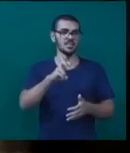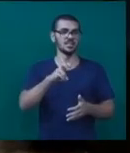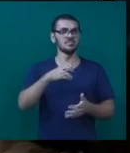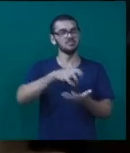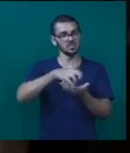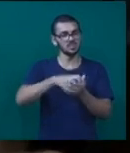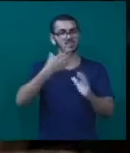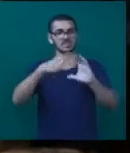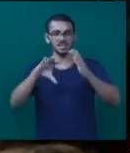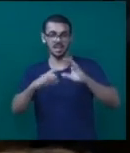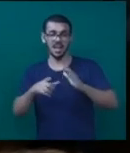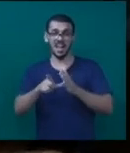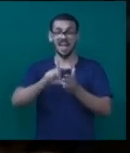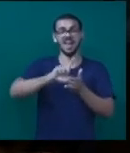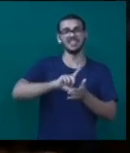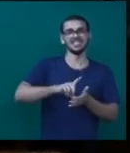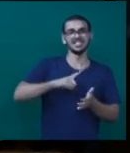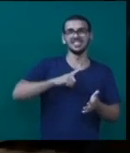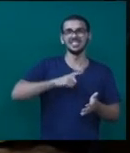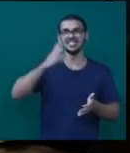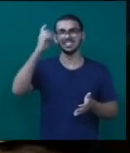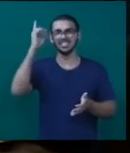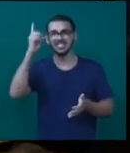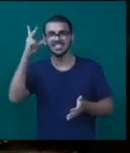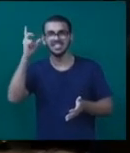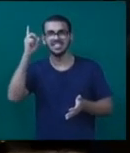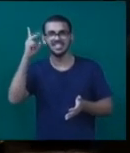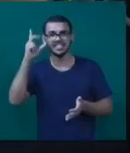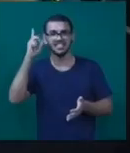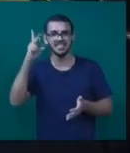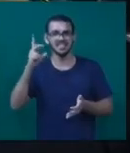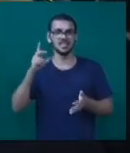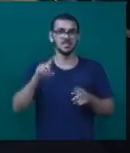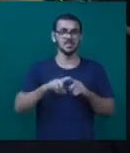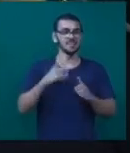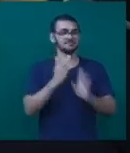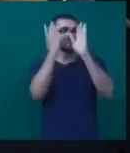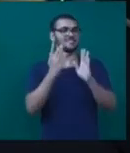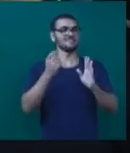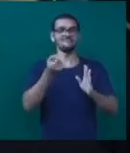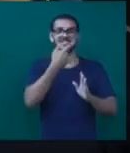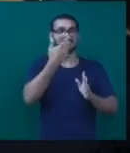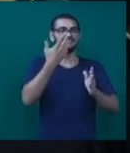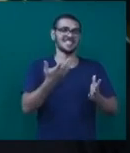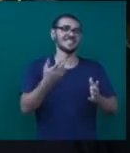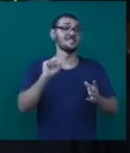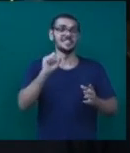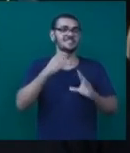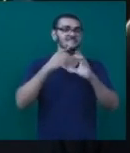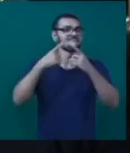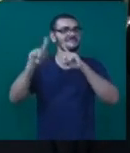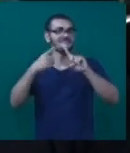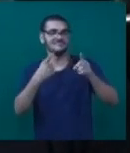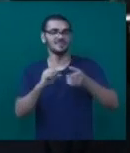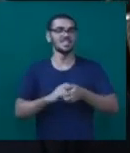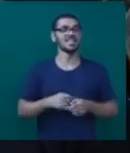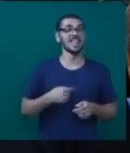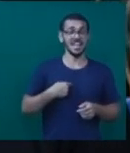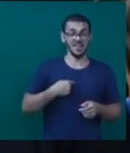e descobriu na música o melhor remédio. Eu costumo falar que é coral terapia, mas